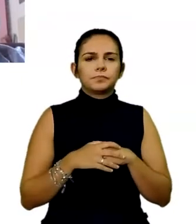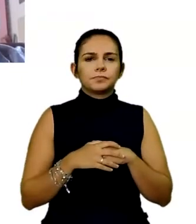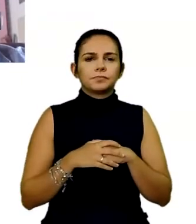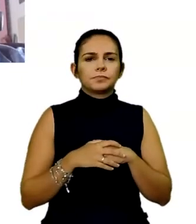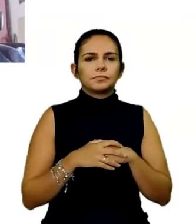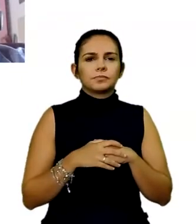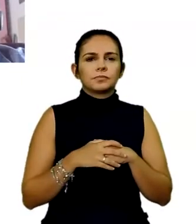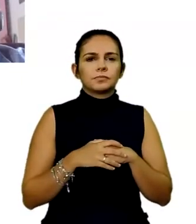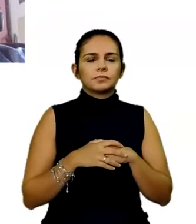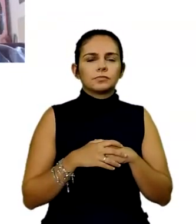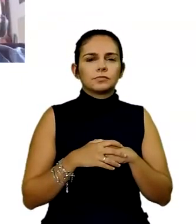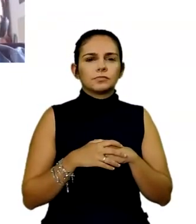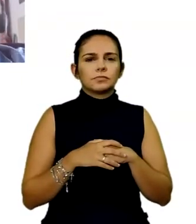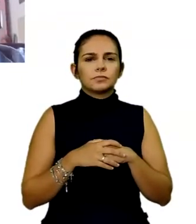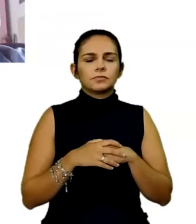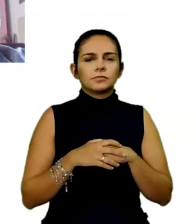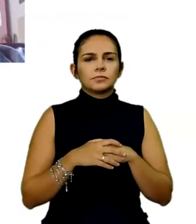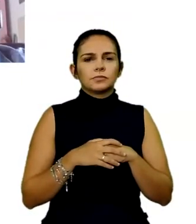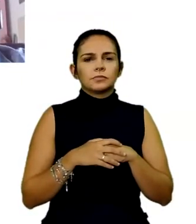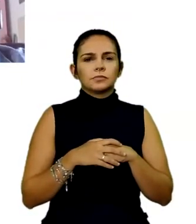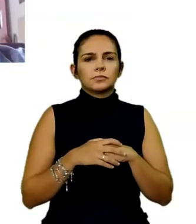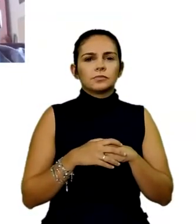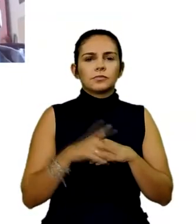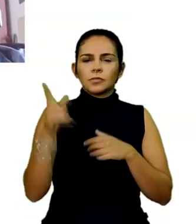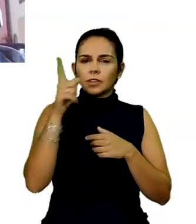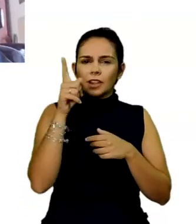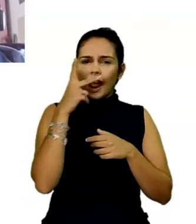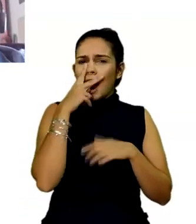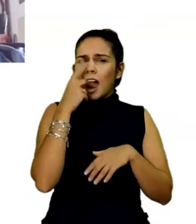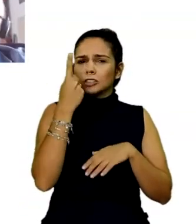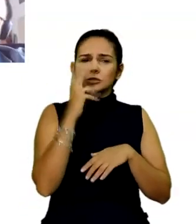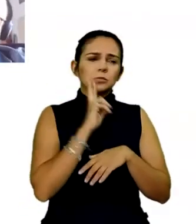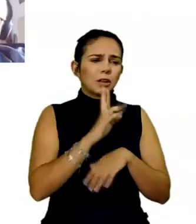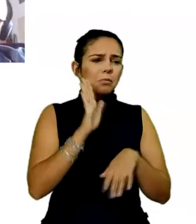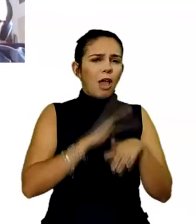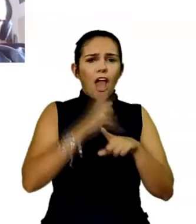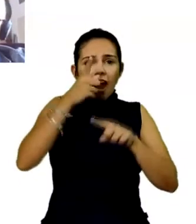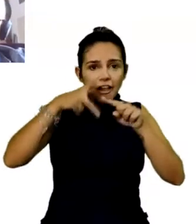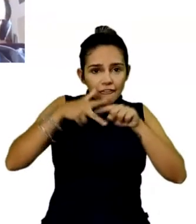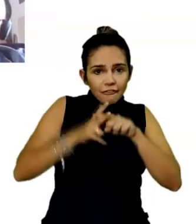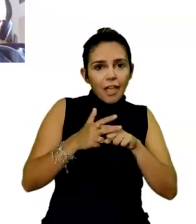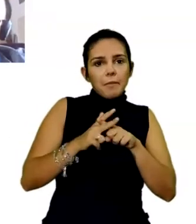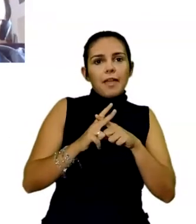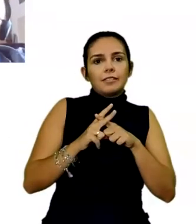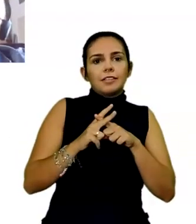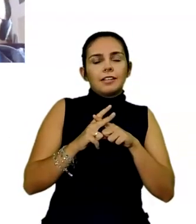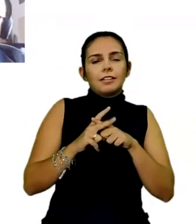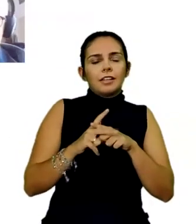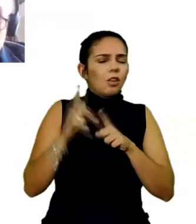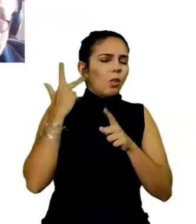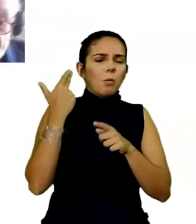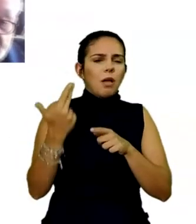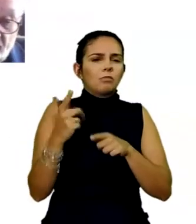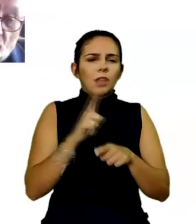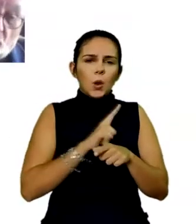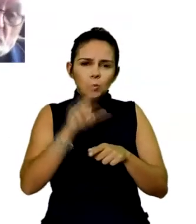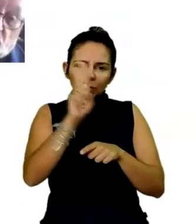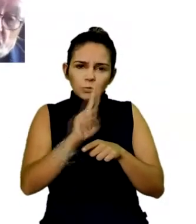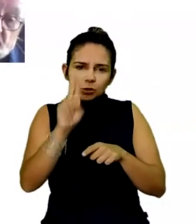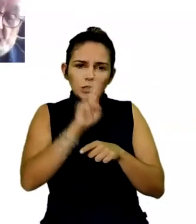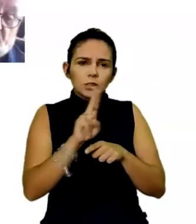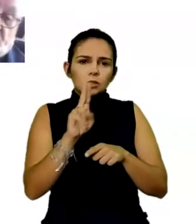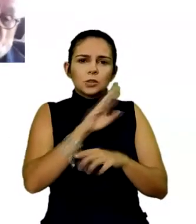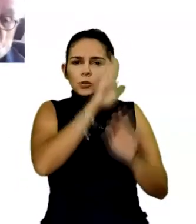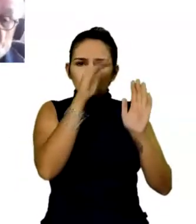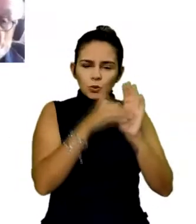mais uma coisa, é mais uma ferramenta, sabe? É uma ferramenta que, bem usada,